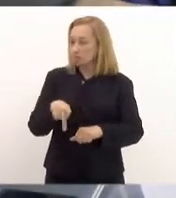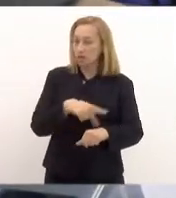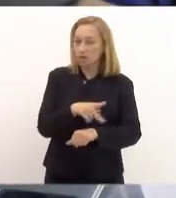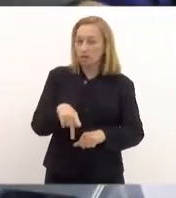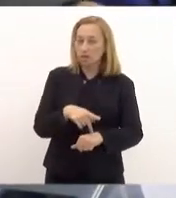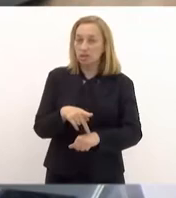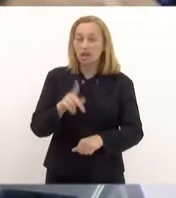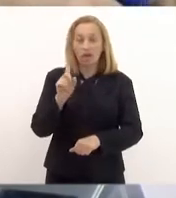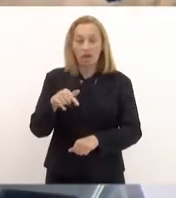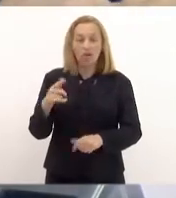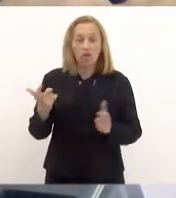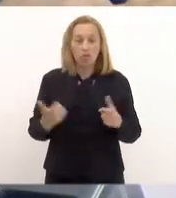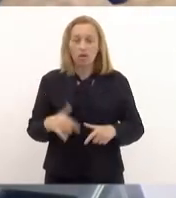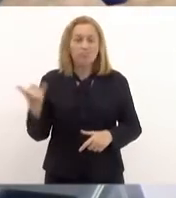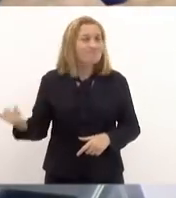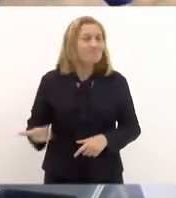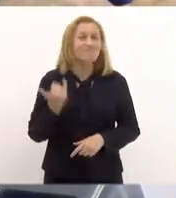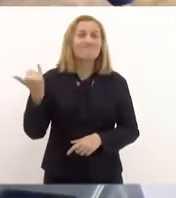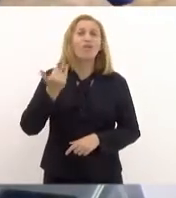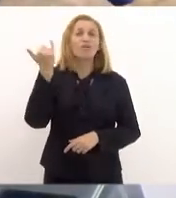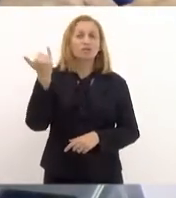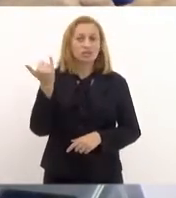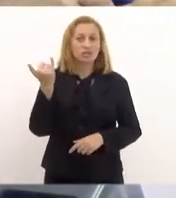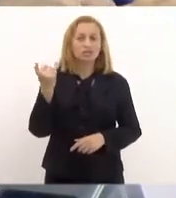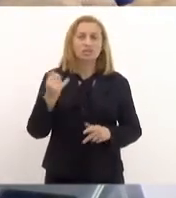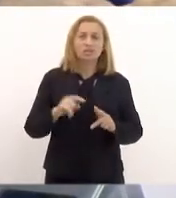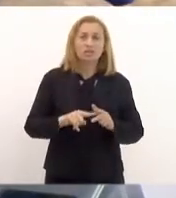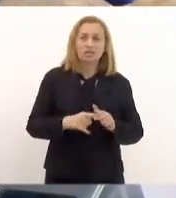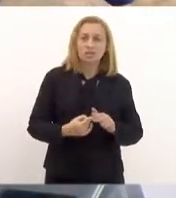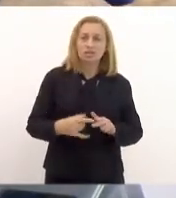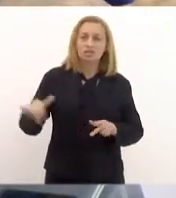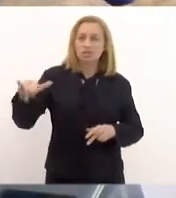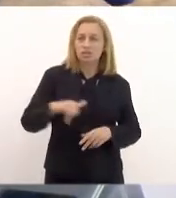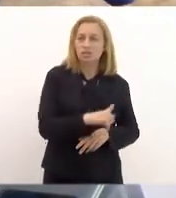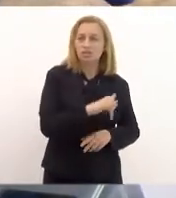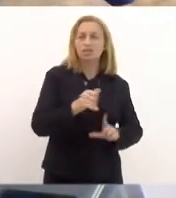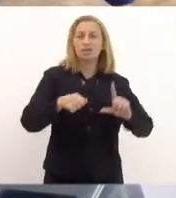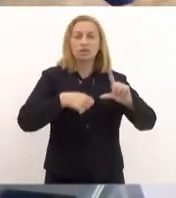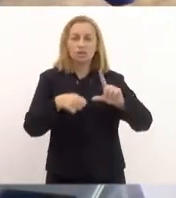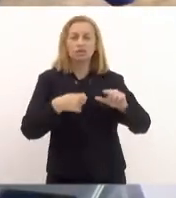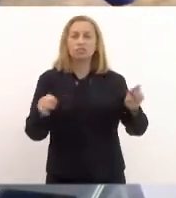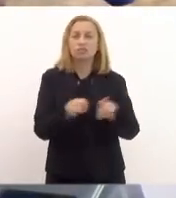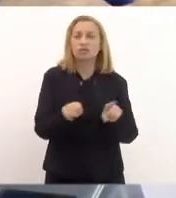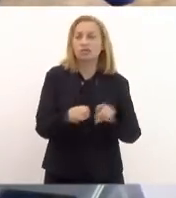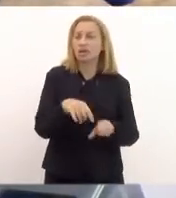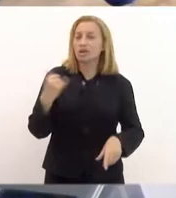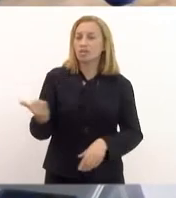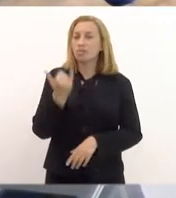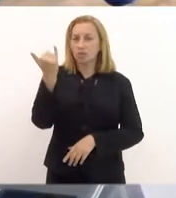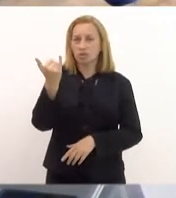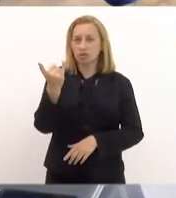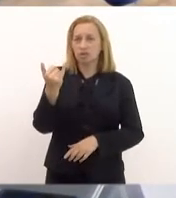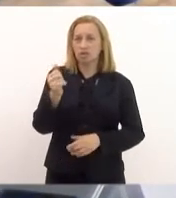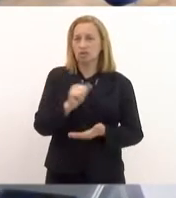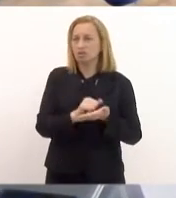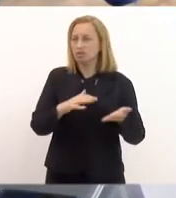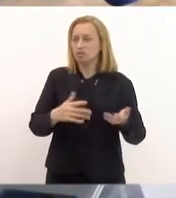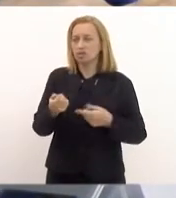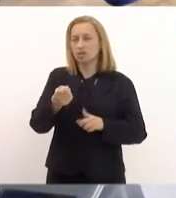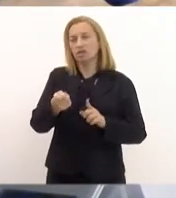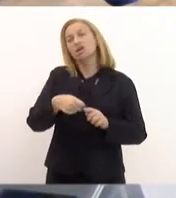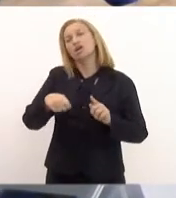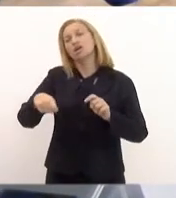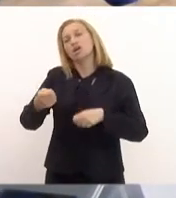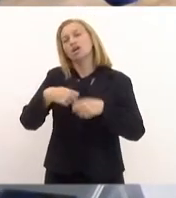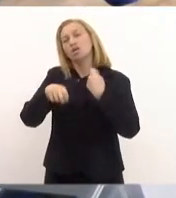carga importante, um aeroporto importante para manutenção de aeronaves, então a logística também é muito importante na interface com as atividades econômicas